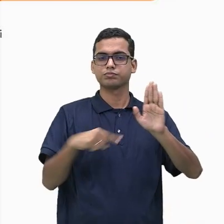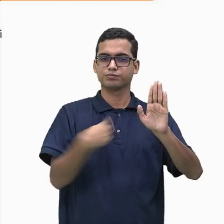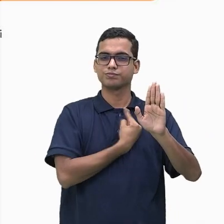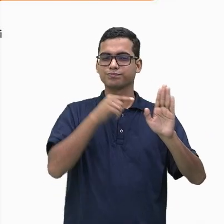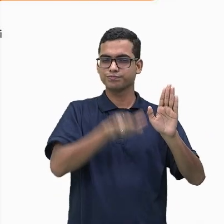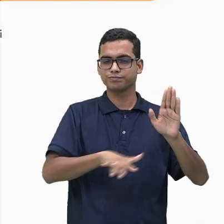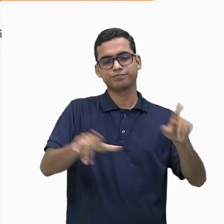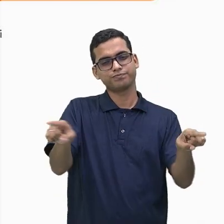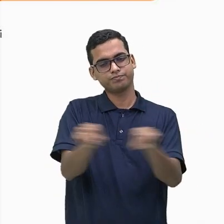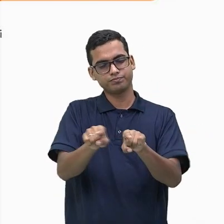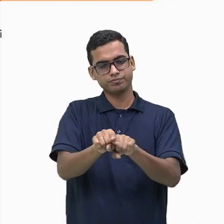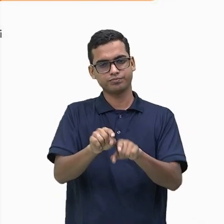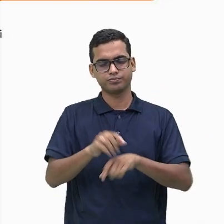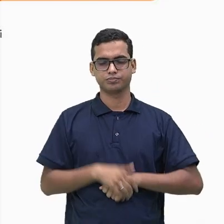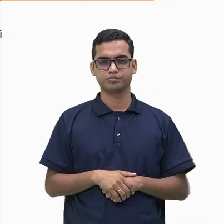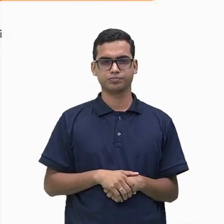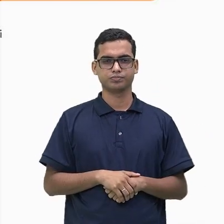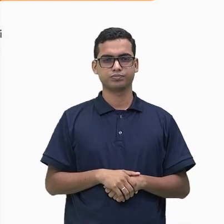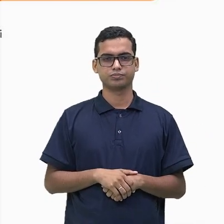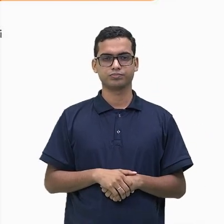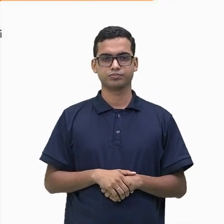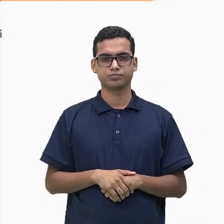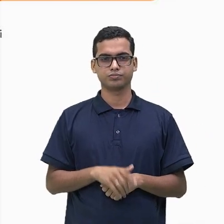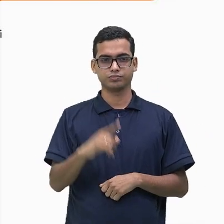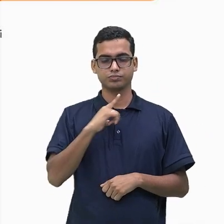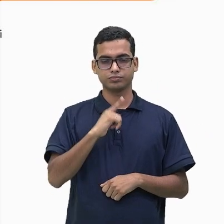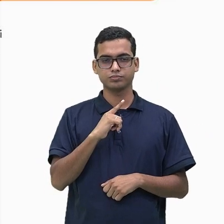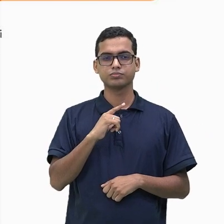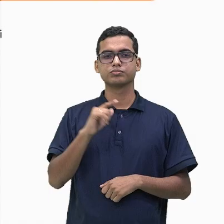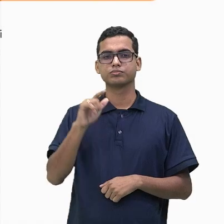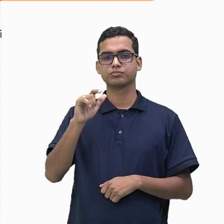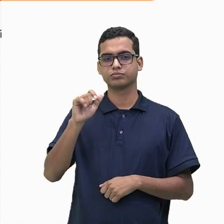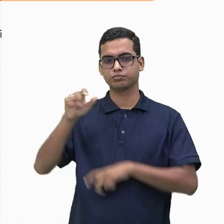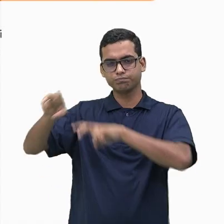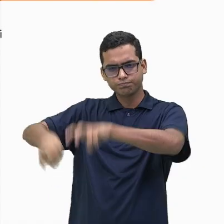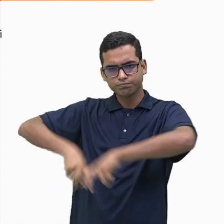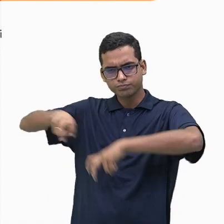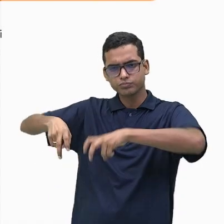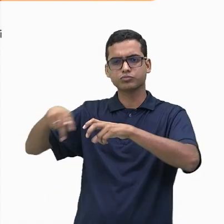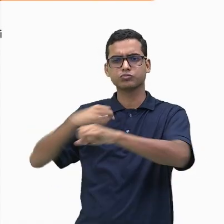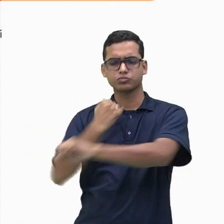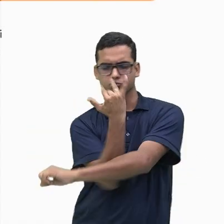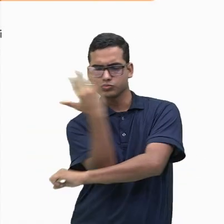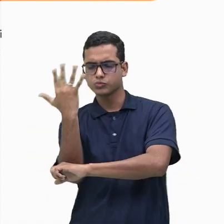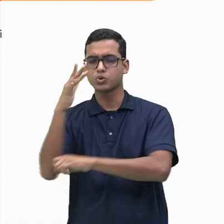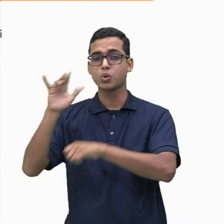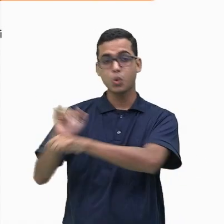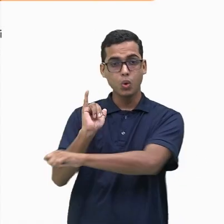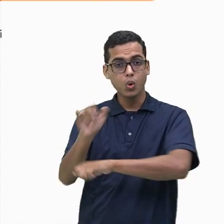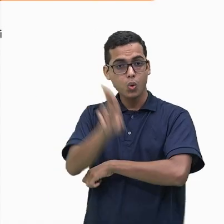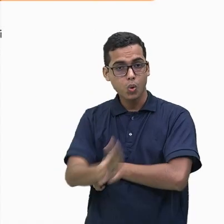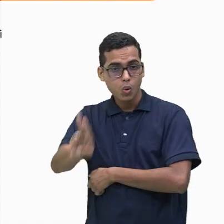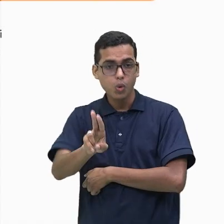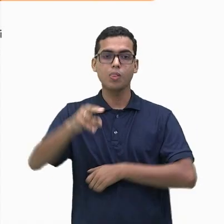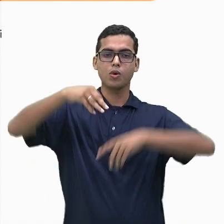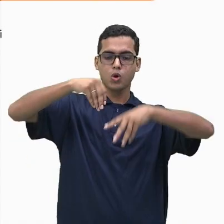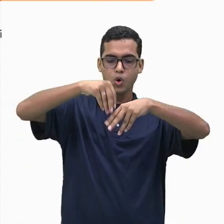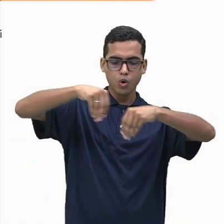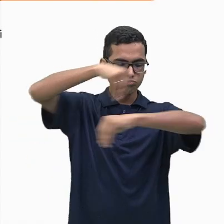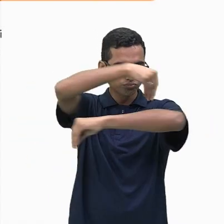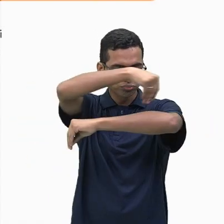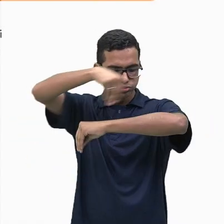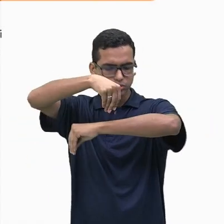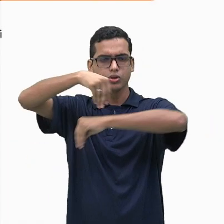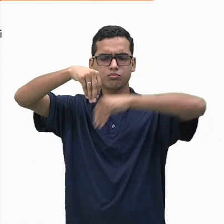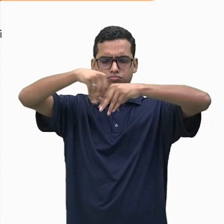que acaba tendo o quê? As agroflorestas ou sistemas agroflorestais, que são formas aí de uso e manejo do solo, em que